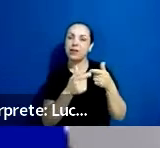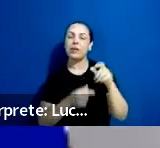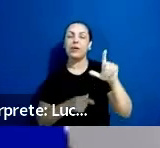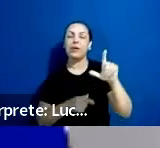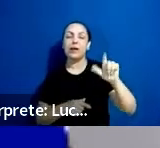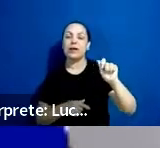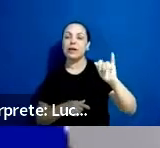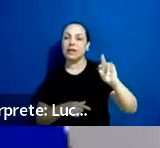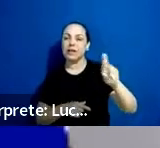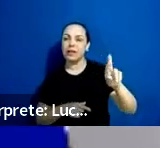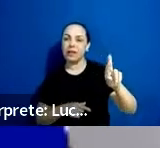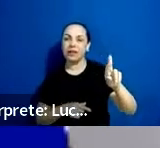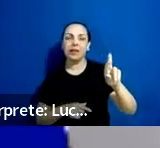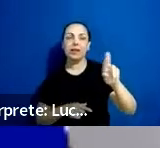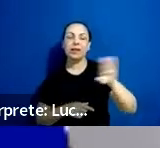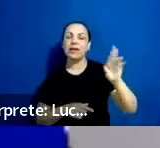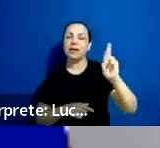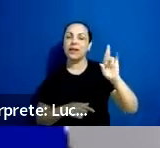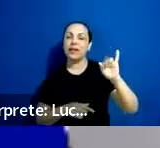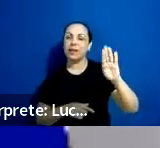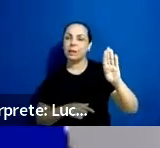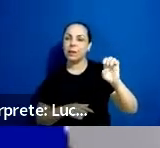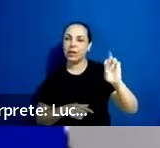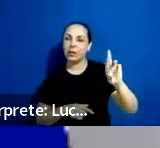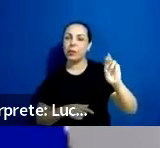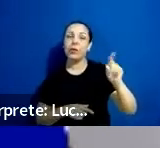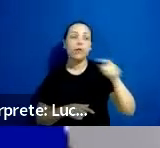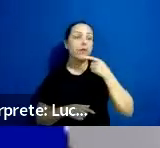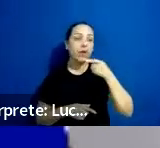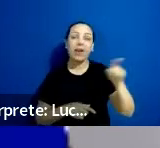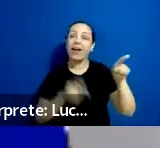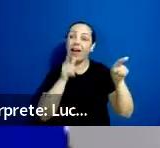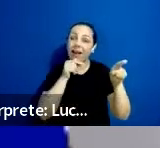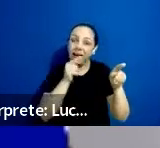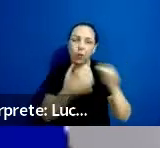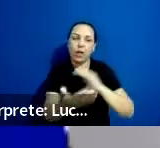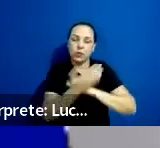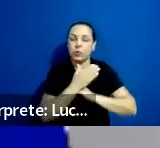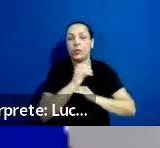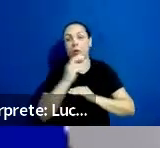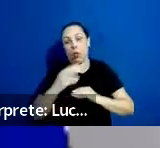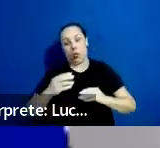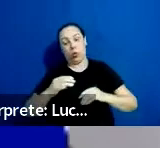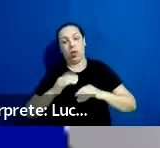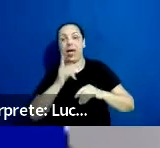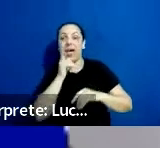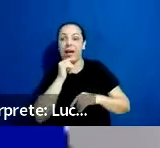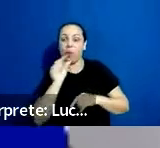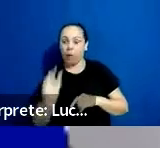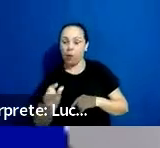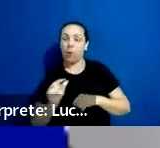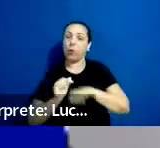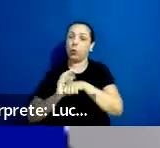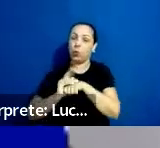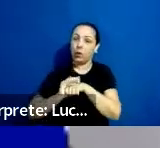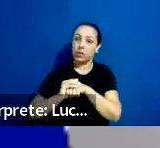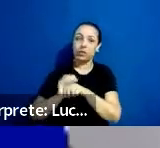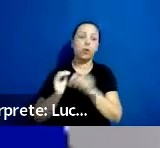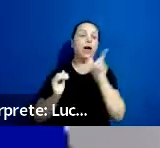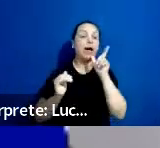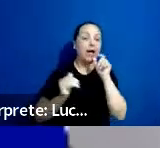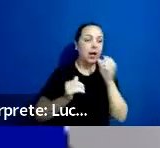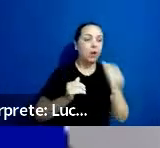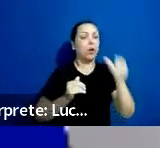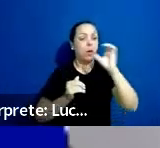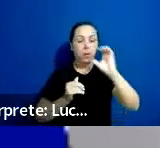água determina doença, que água determina saúde, que uma água apropriada, adequada, restabelece a saúde, que uma